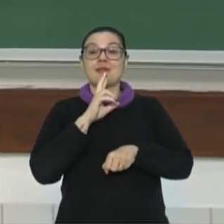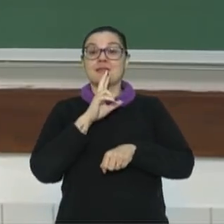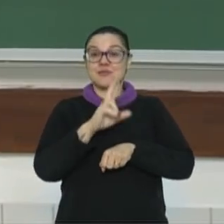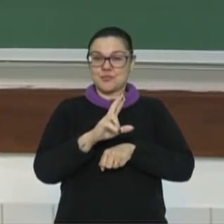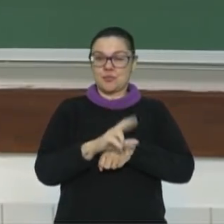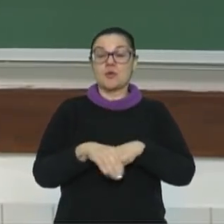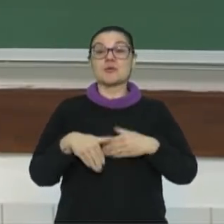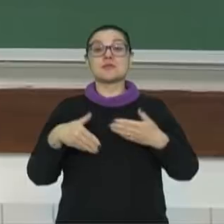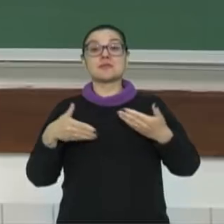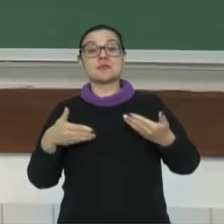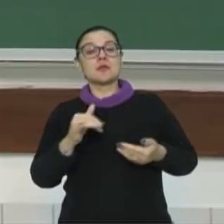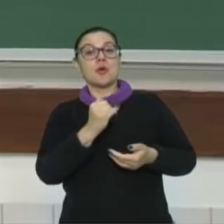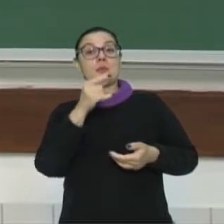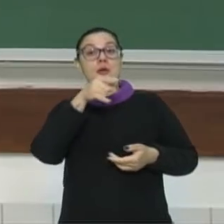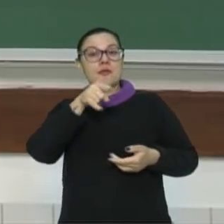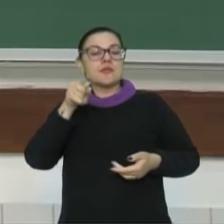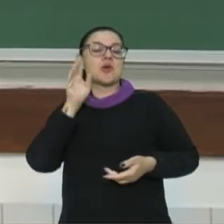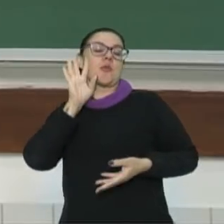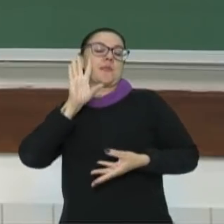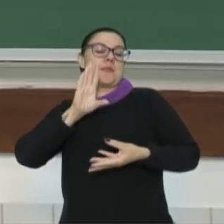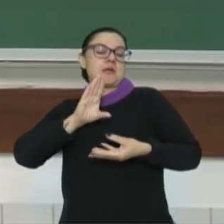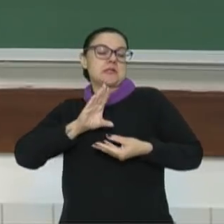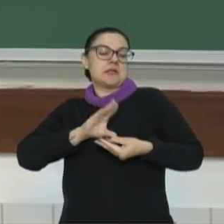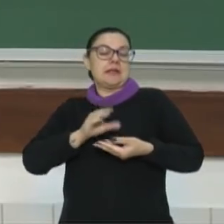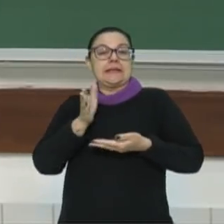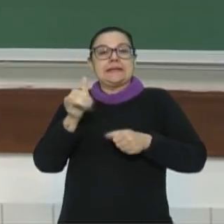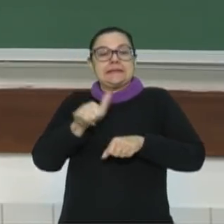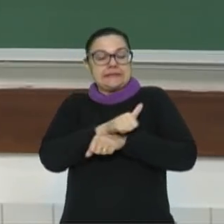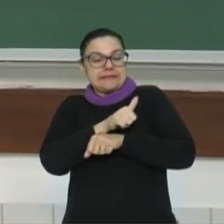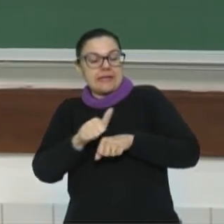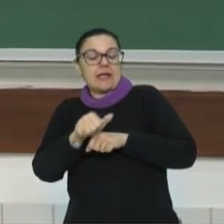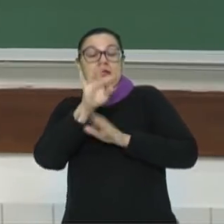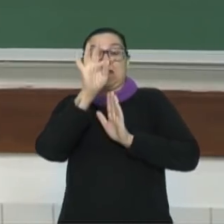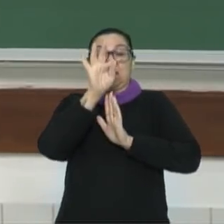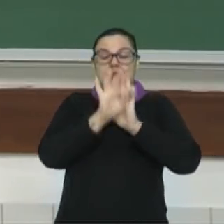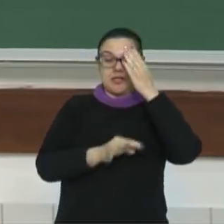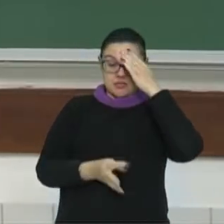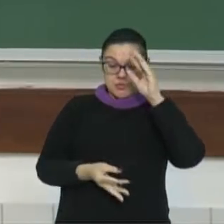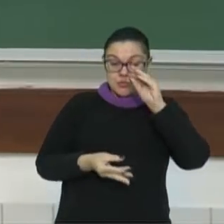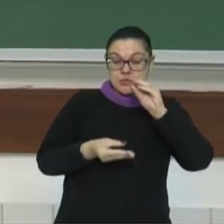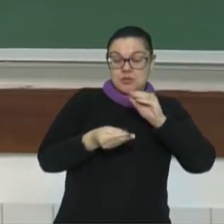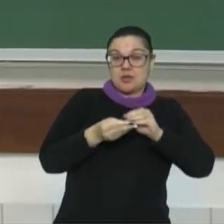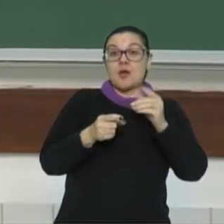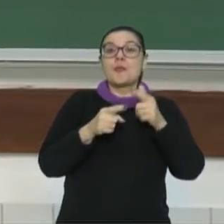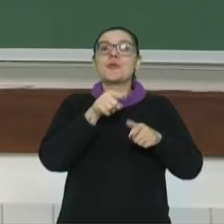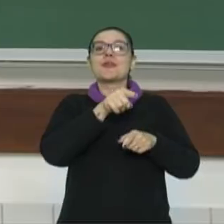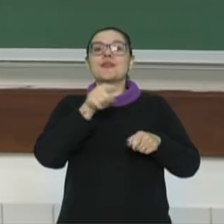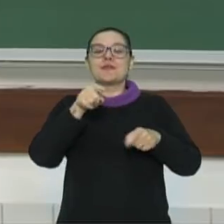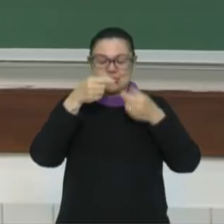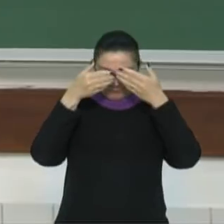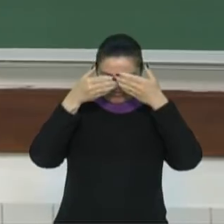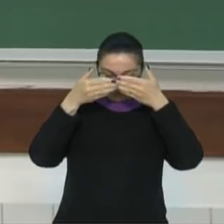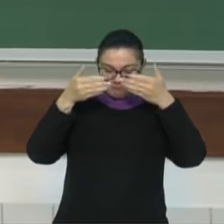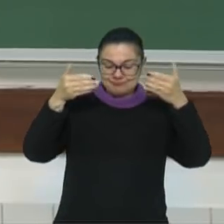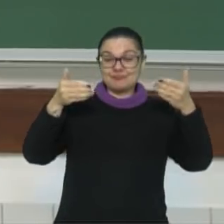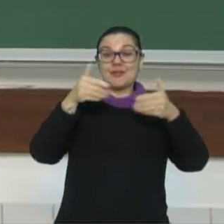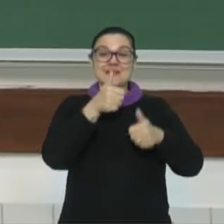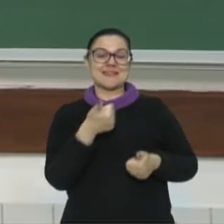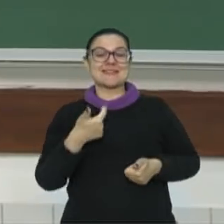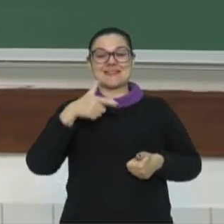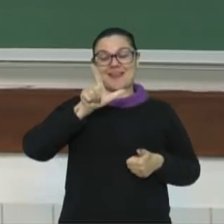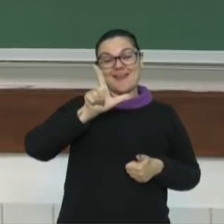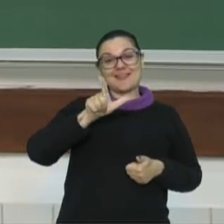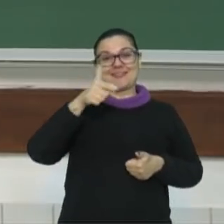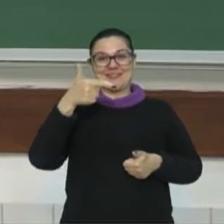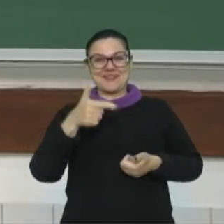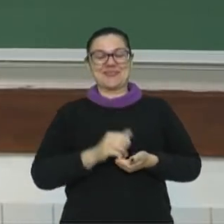bem bacana você começar a interpretar, trabalhar com as interpretações desse texto. Por quê? Porque aí você explora mais essa segunda língua, tá